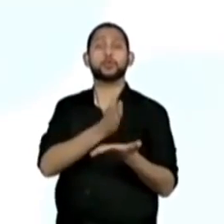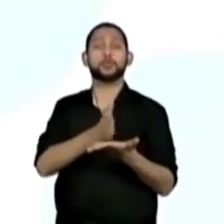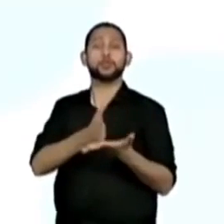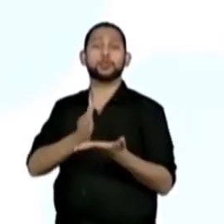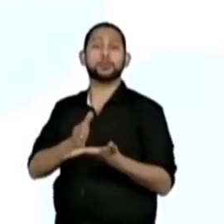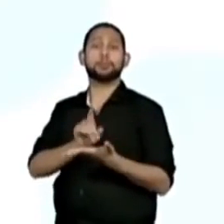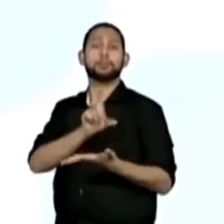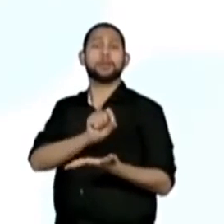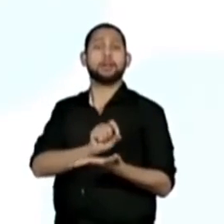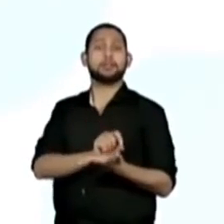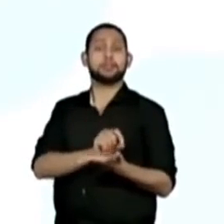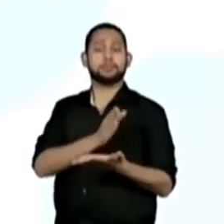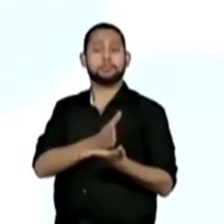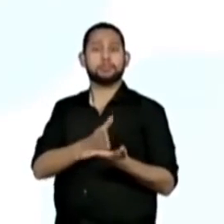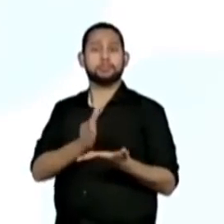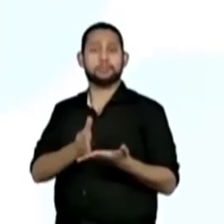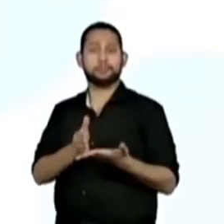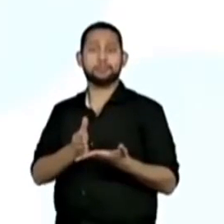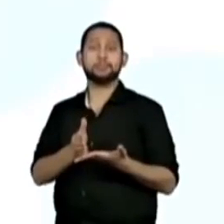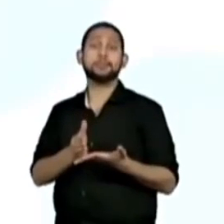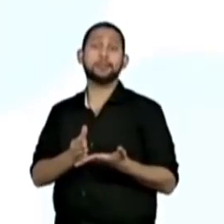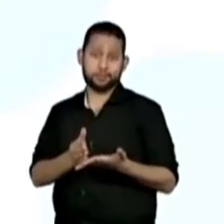maneira 10%